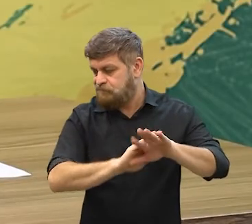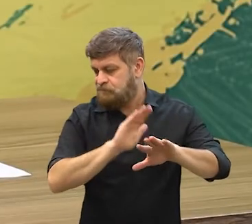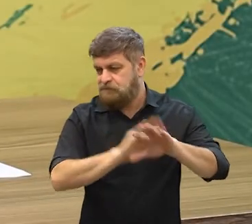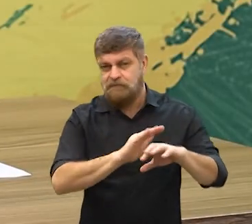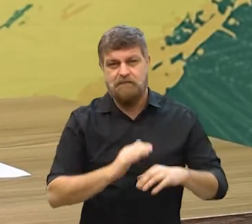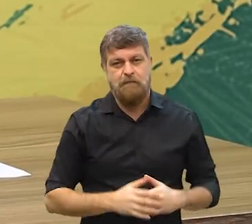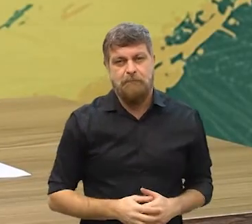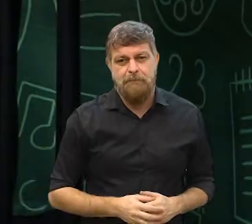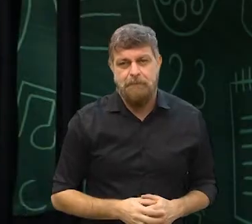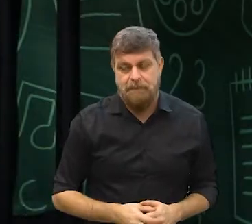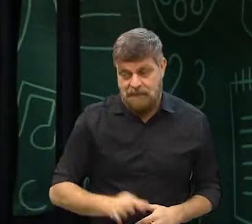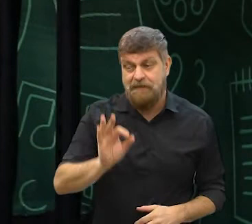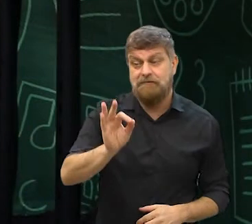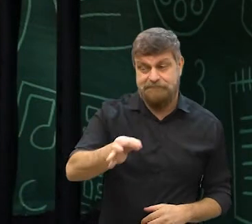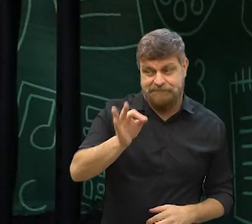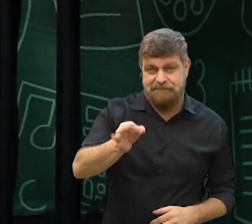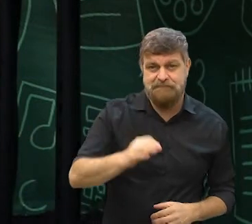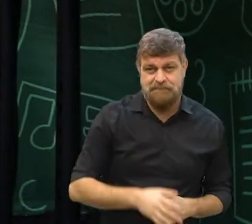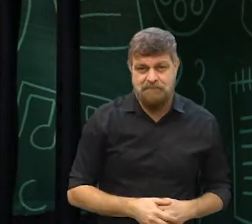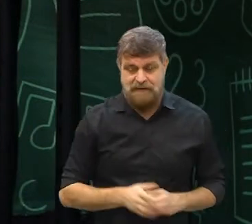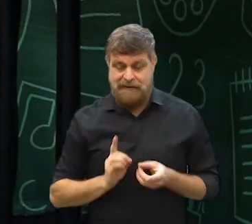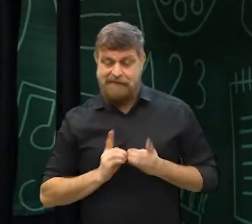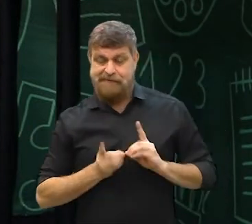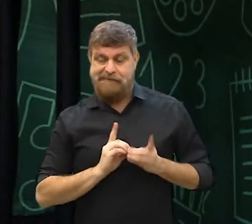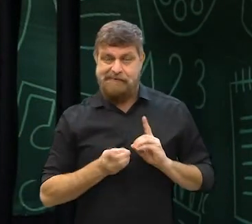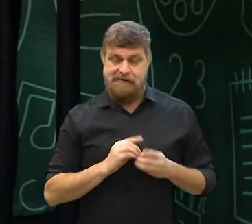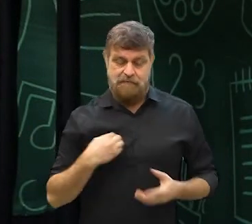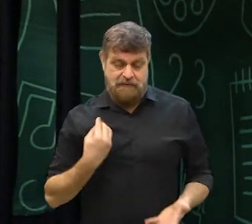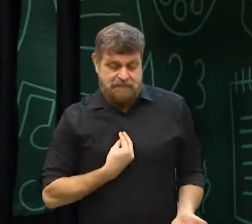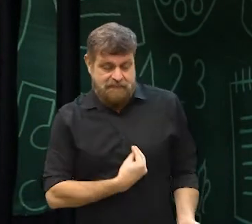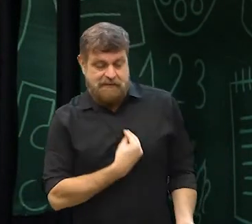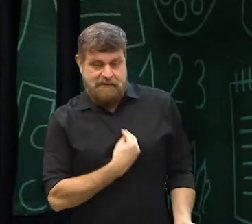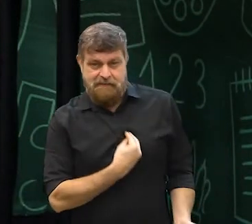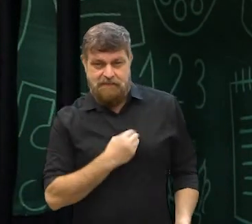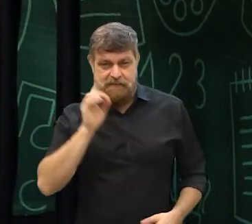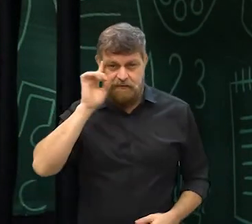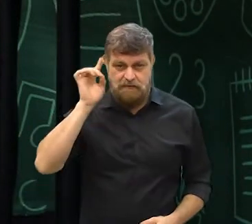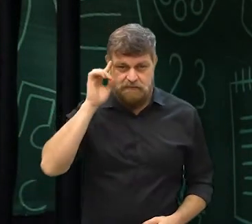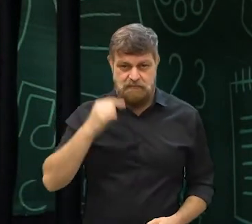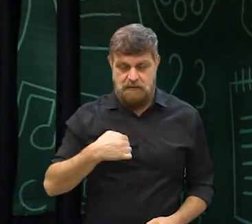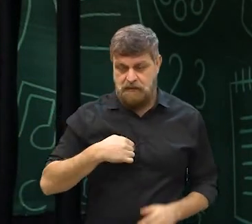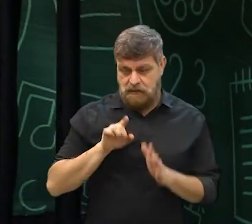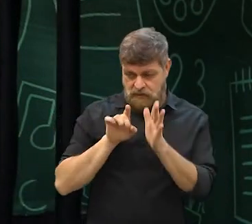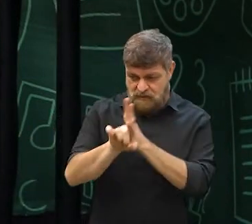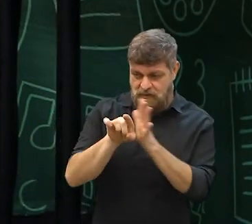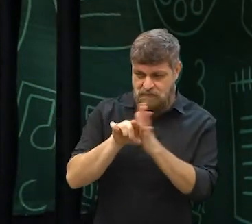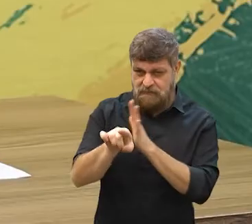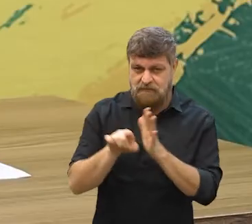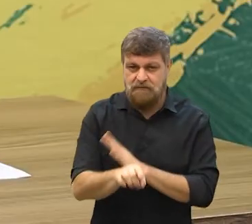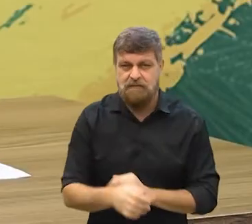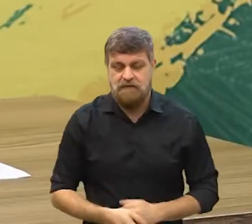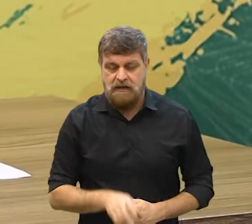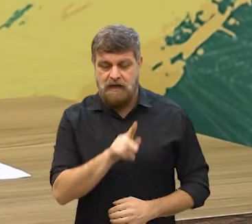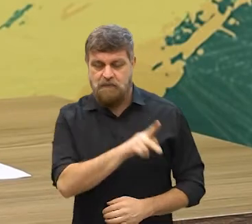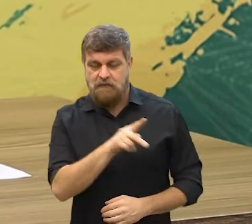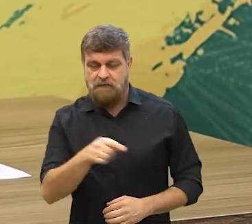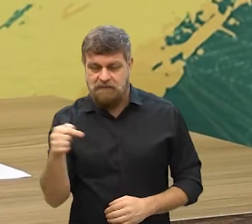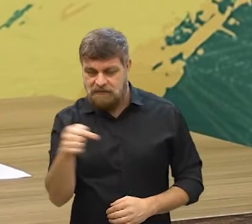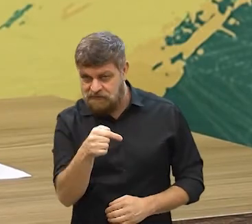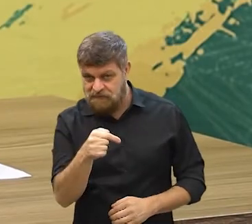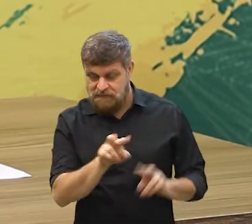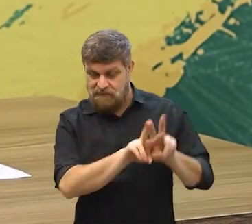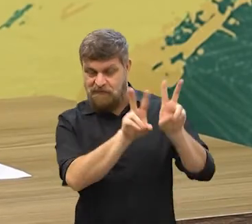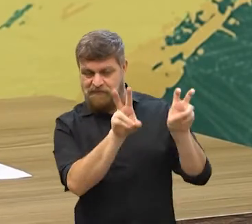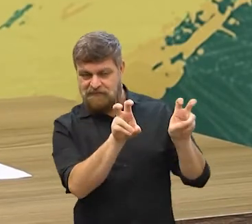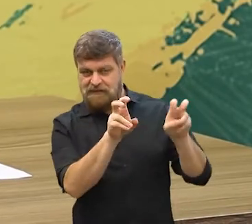é. Né, dado a dinâmica do dia a dia. Né, eu até perguntei, Adriana, para o Francisco, se essa